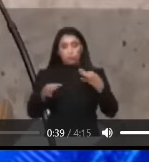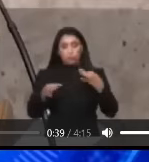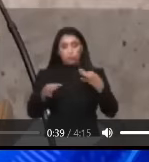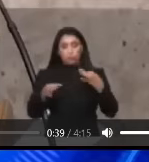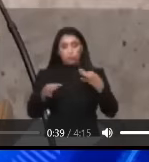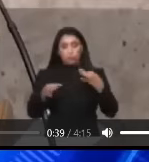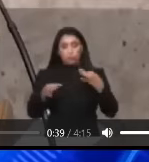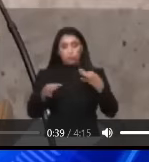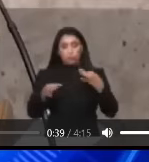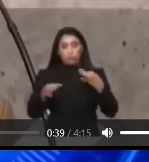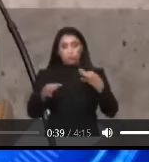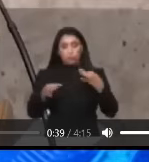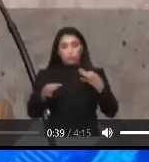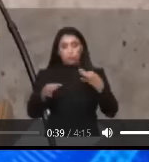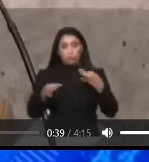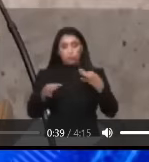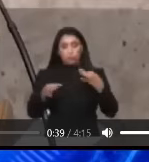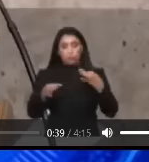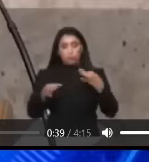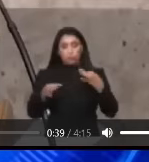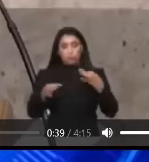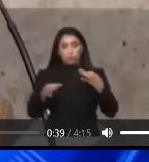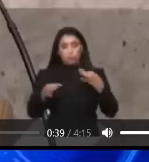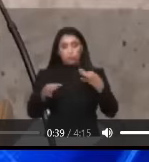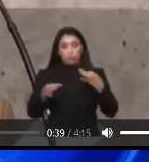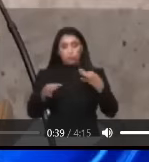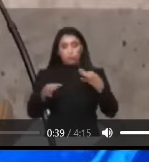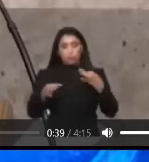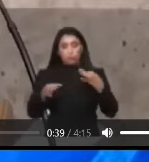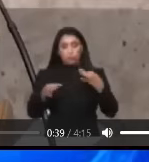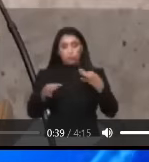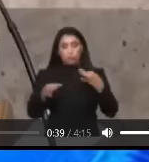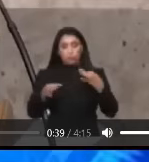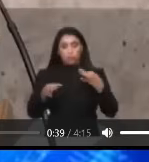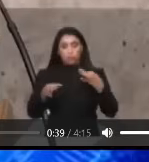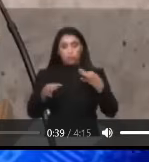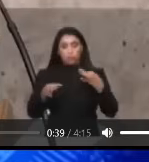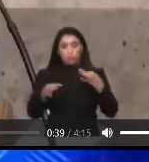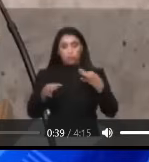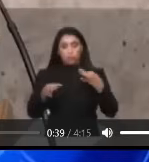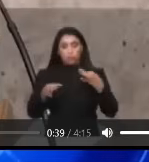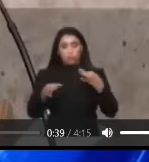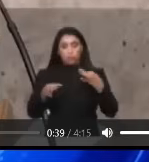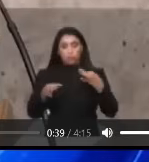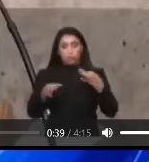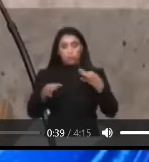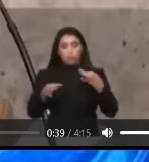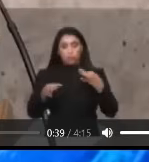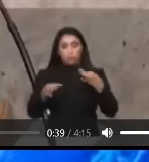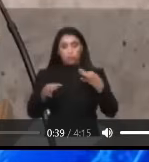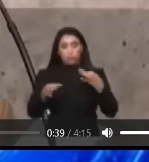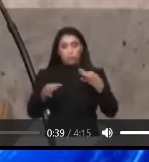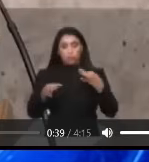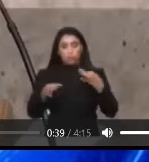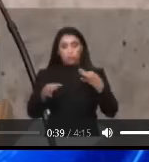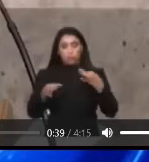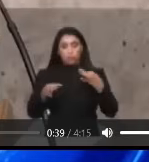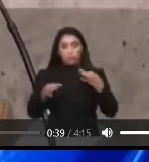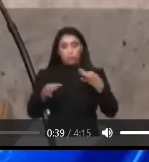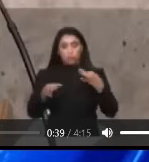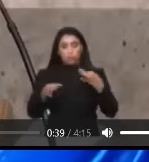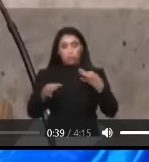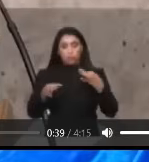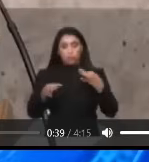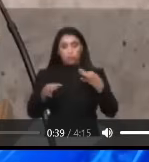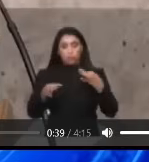ovos. Não, olha, não precisava ter trazido, o Nunes Marques, o que você fez,